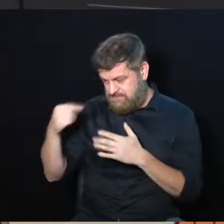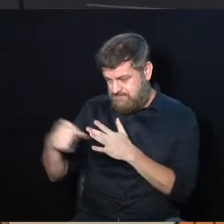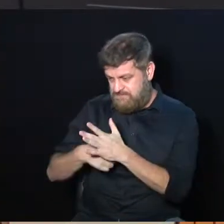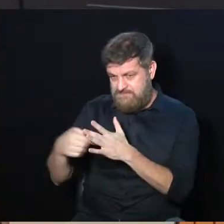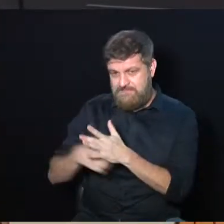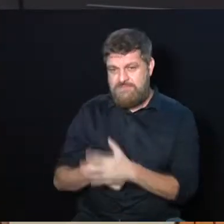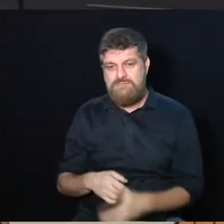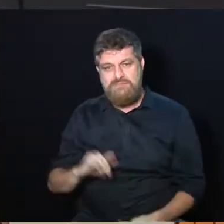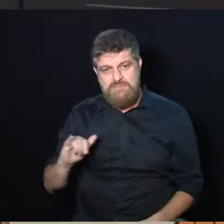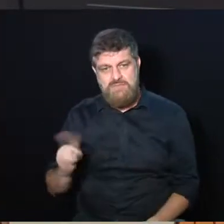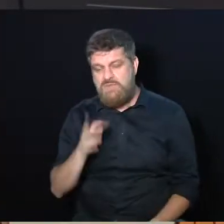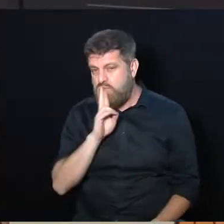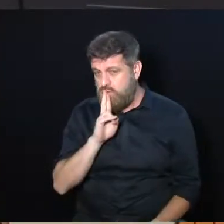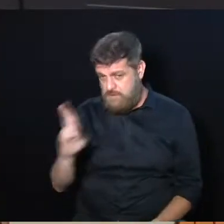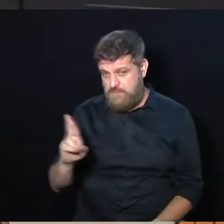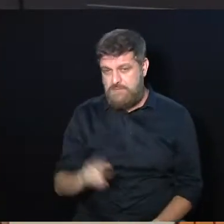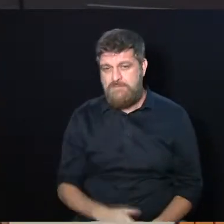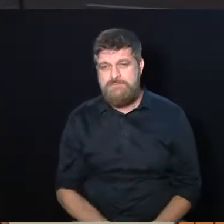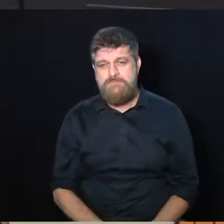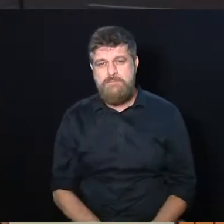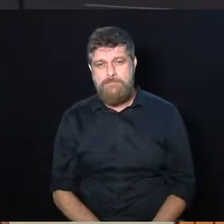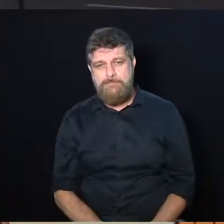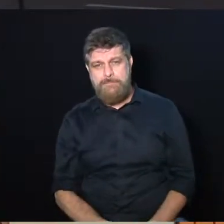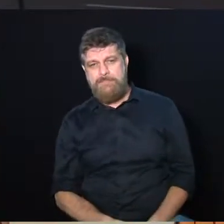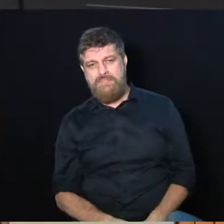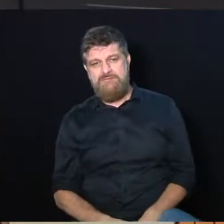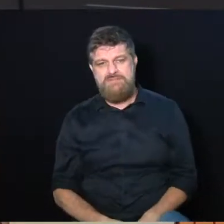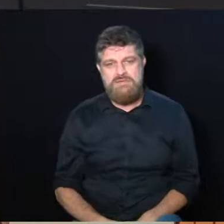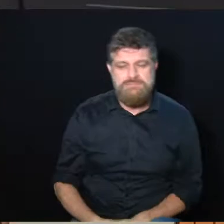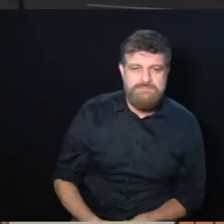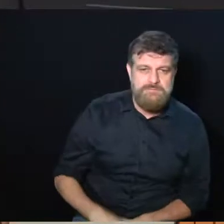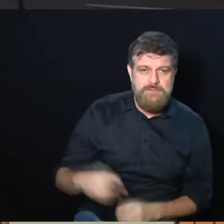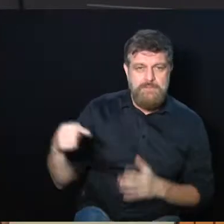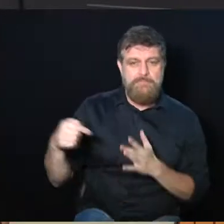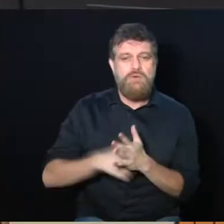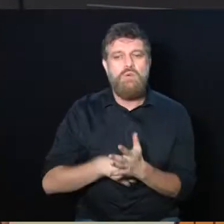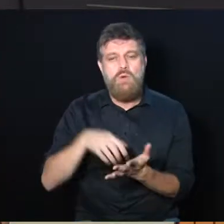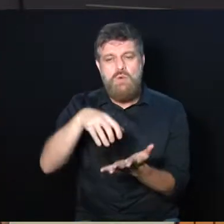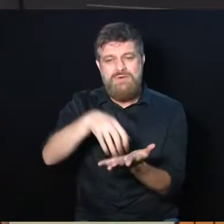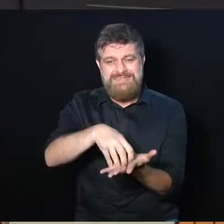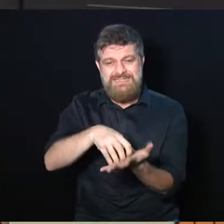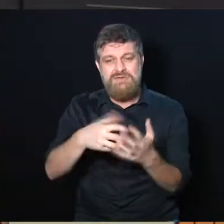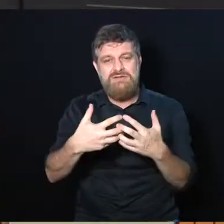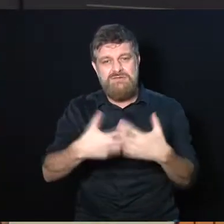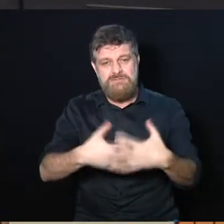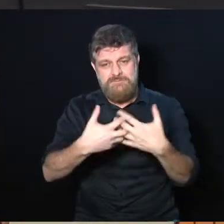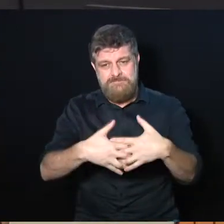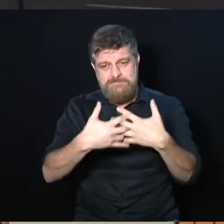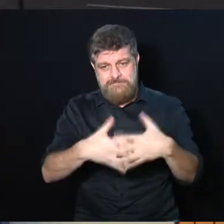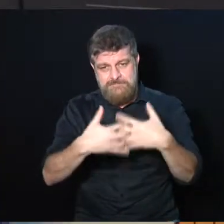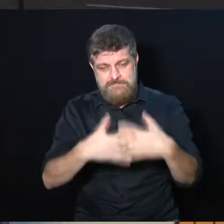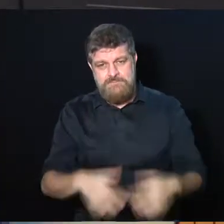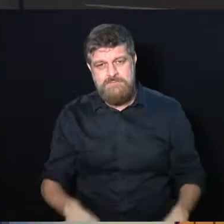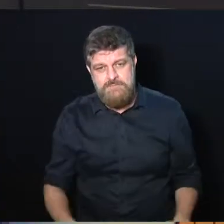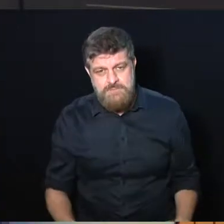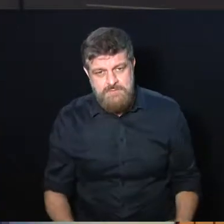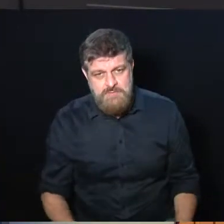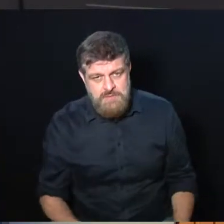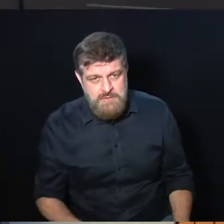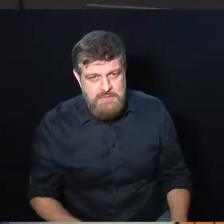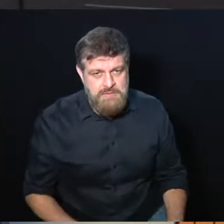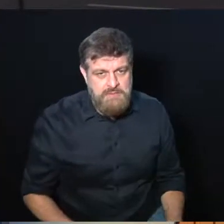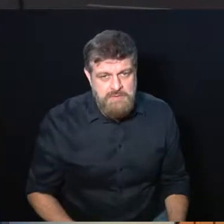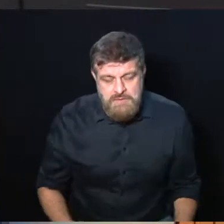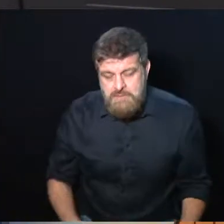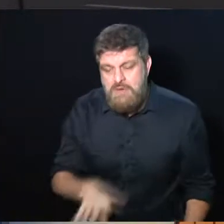é uma oportunidade. Bom, uma prerrogativa básica para o funcionamento dos centros é ser um serviço público. Isso é